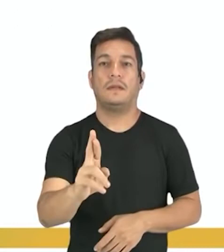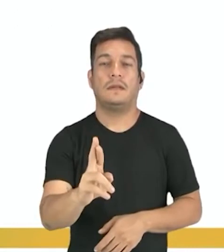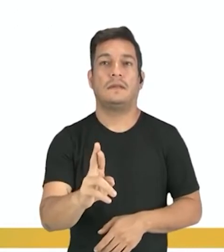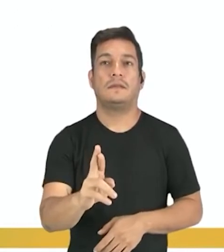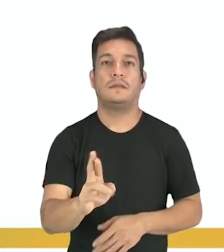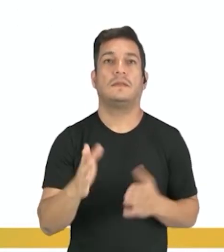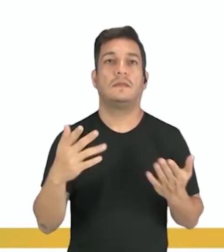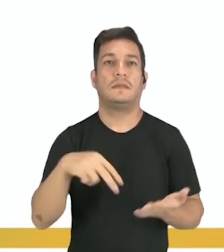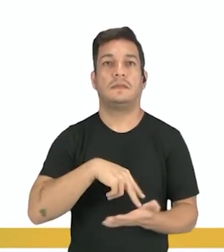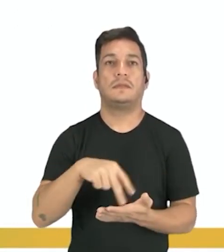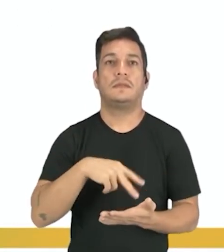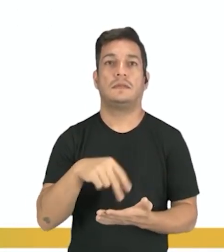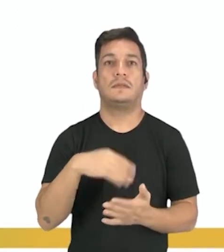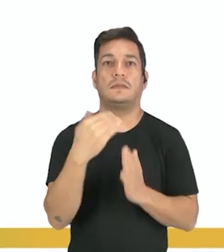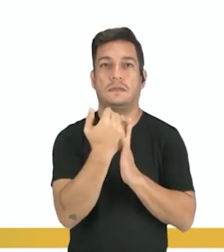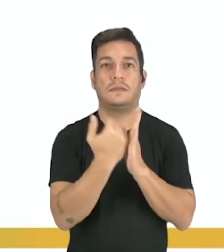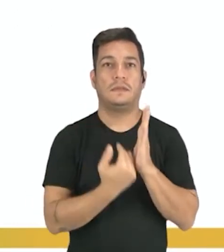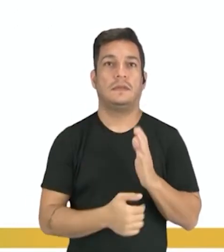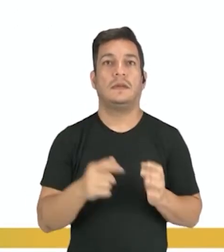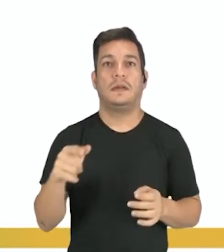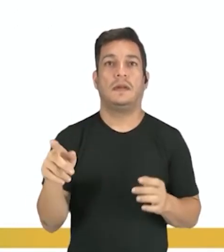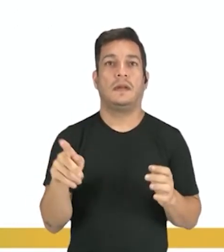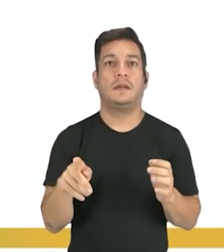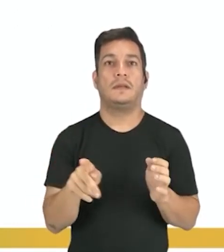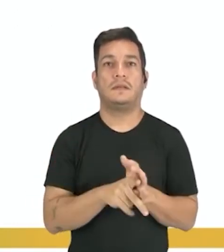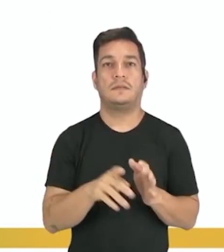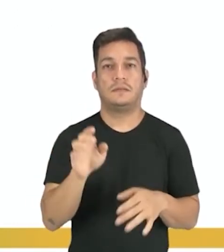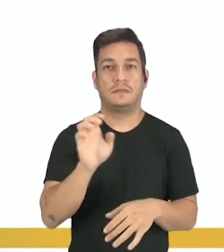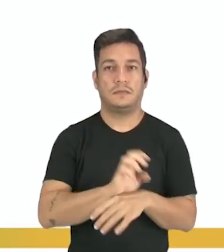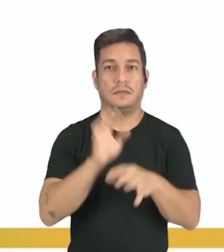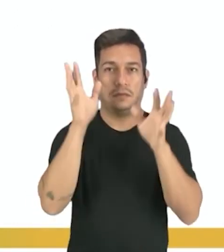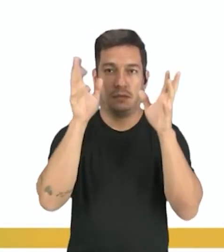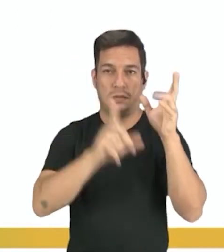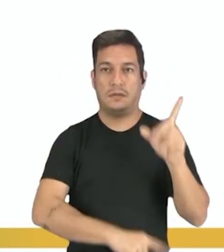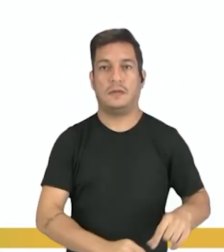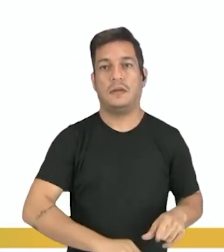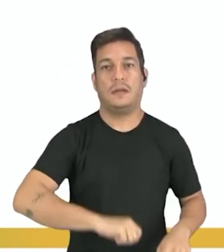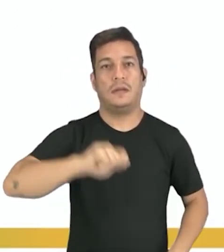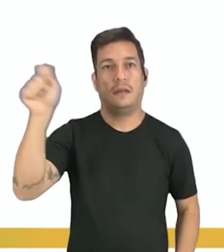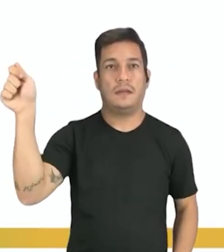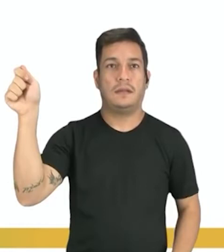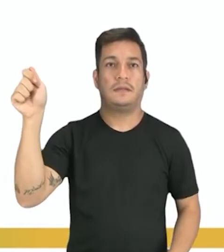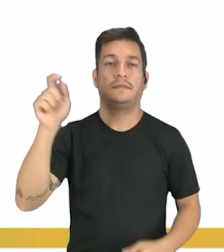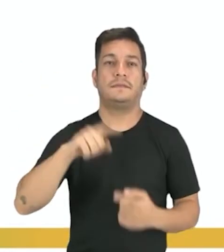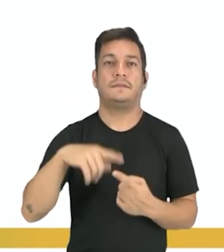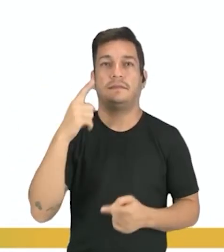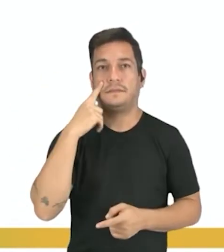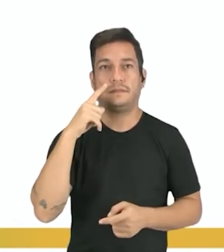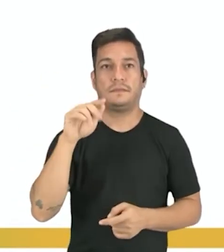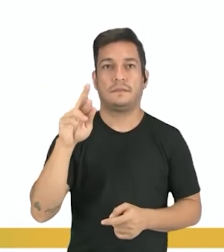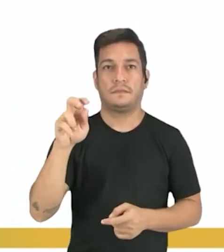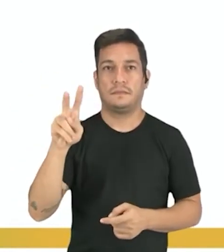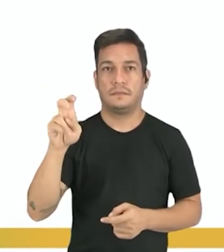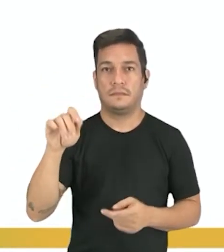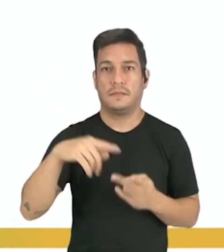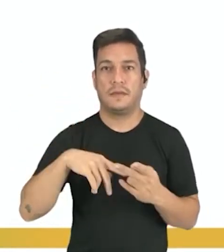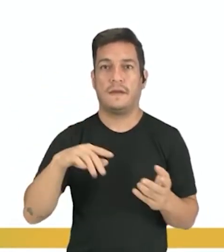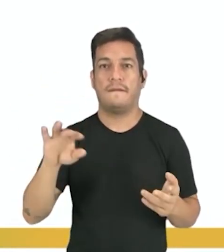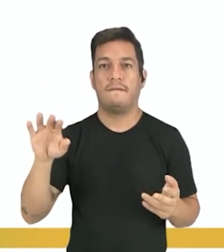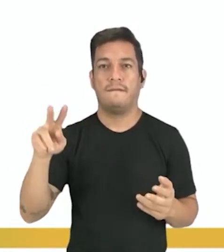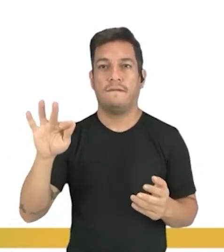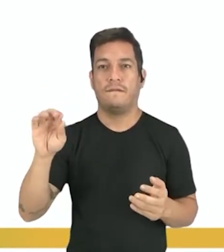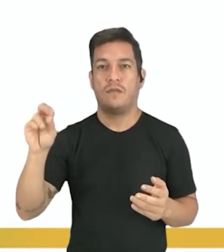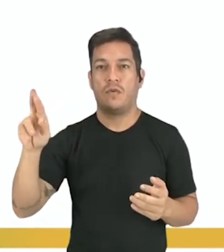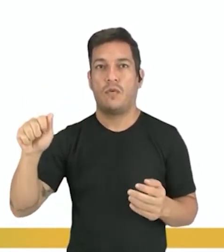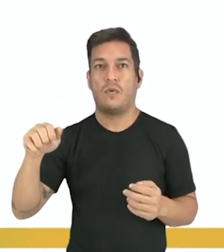de estudar qual dança abaixo é típica do Estado do Acre né a frevo